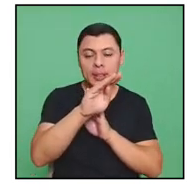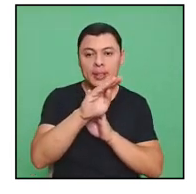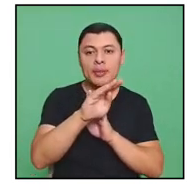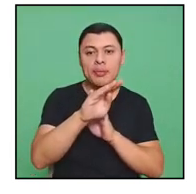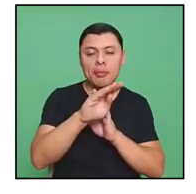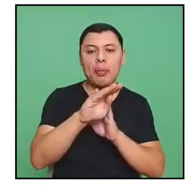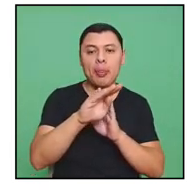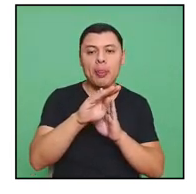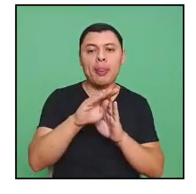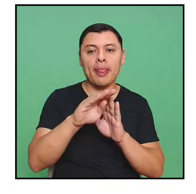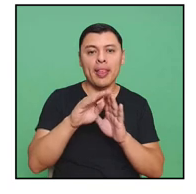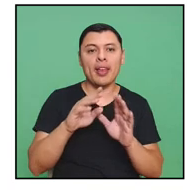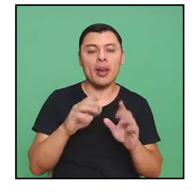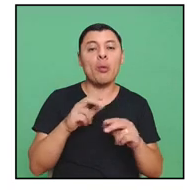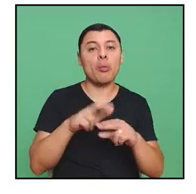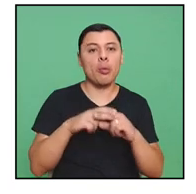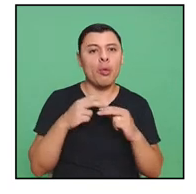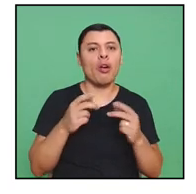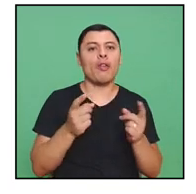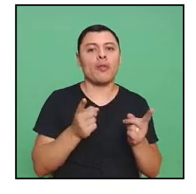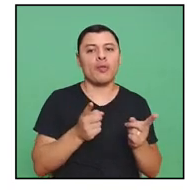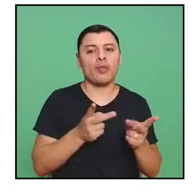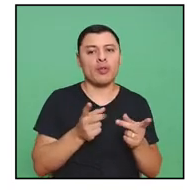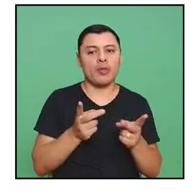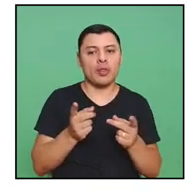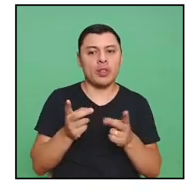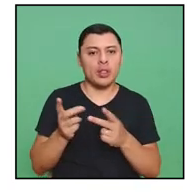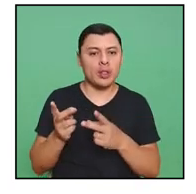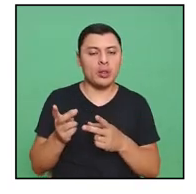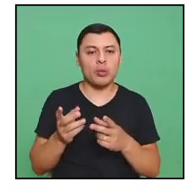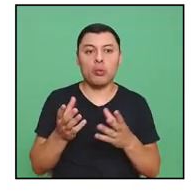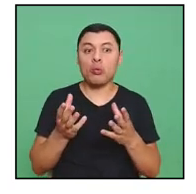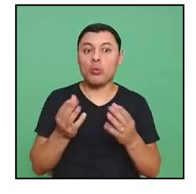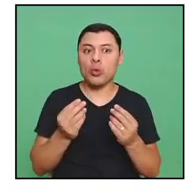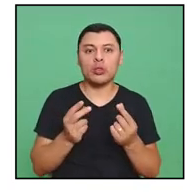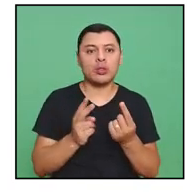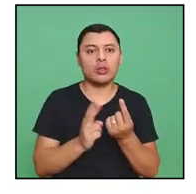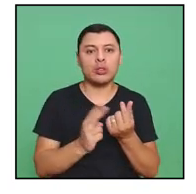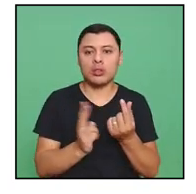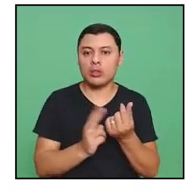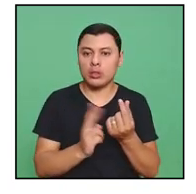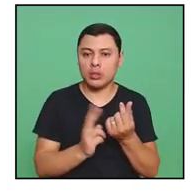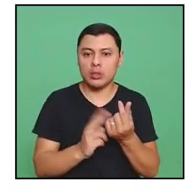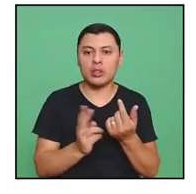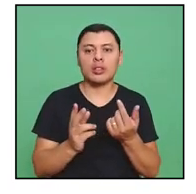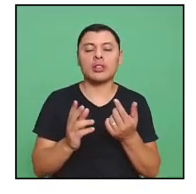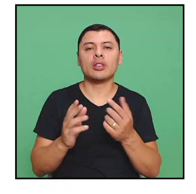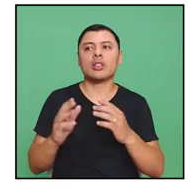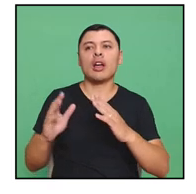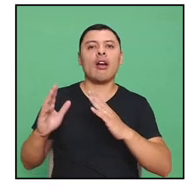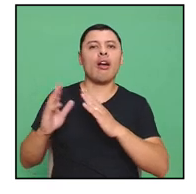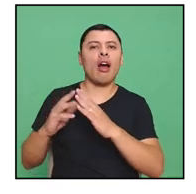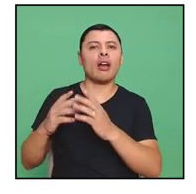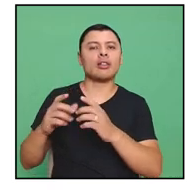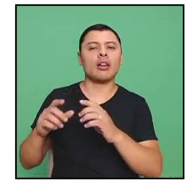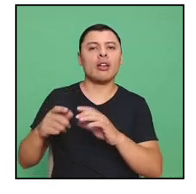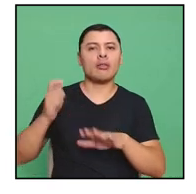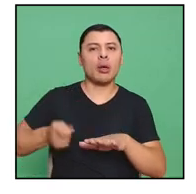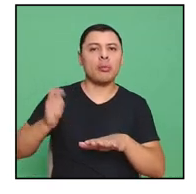de vendas bastante expressivas através de casas de leilão de